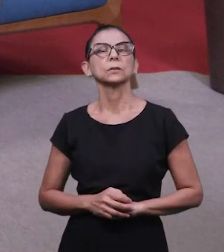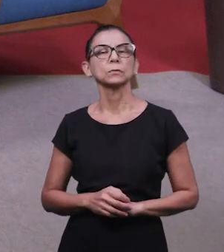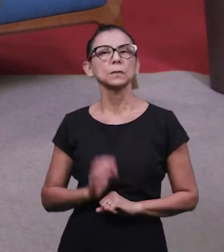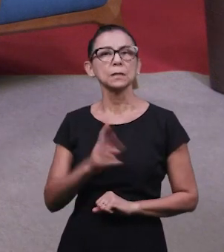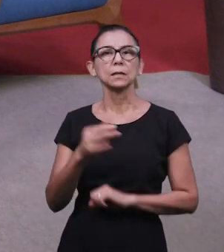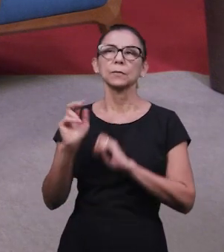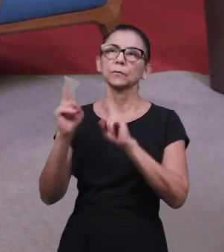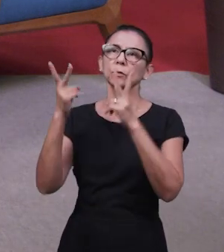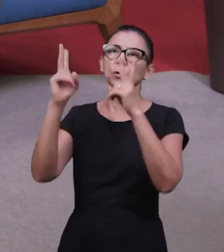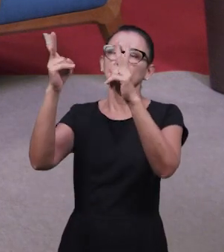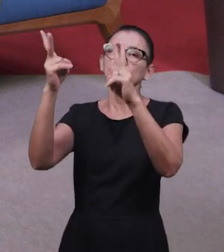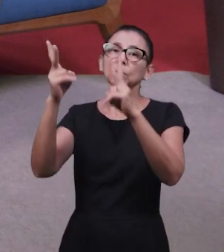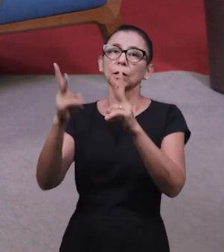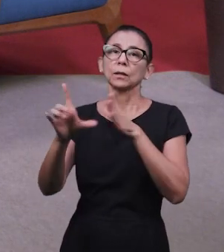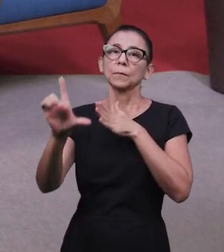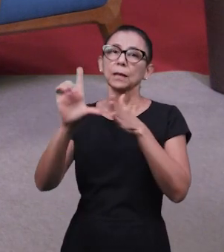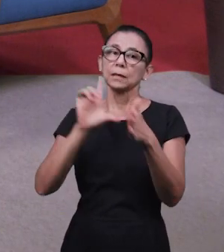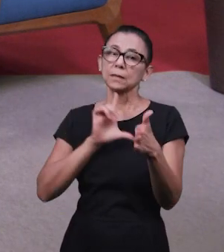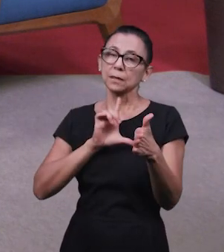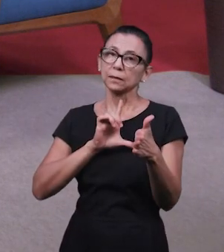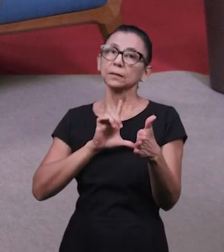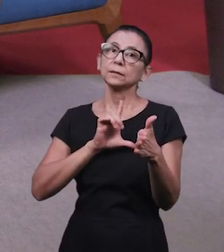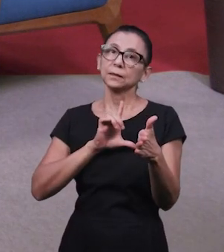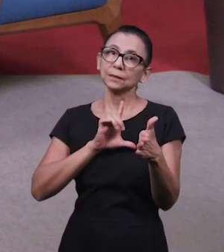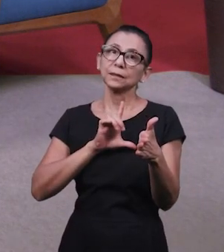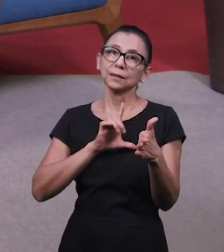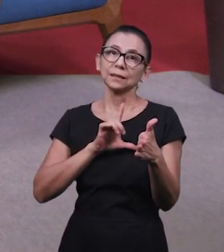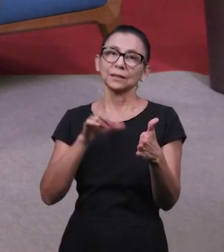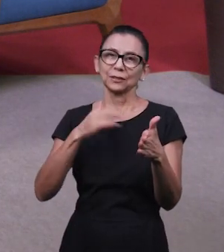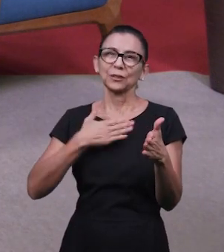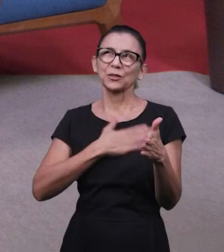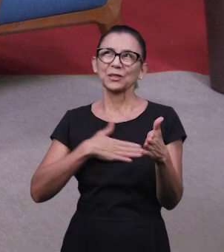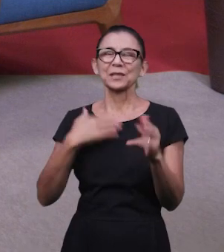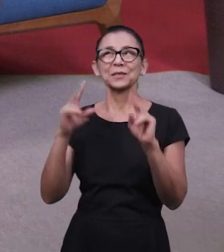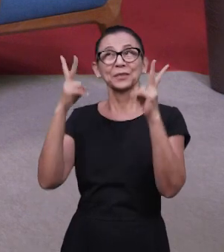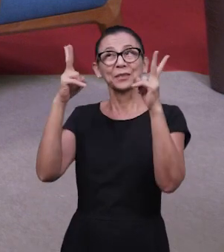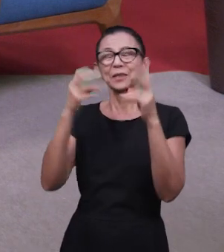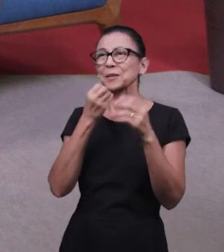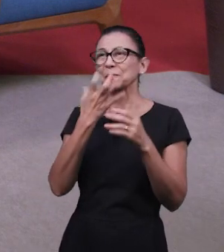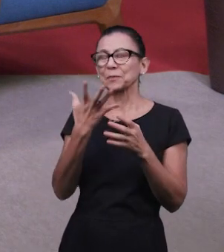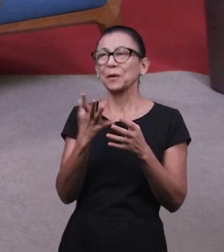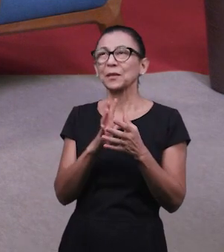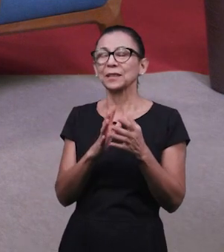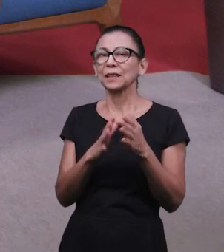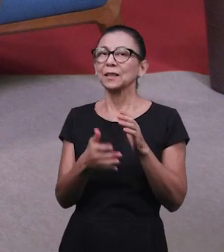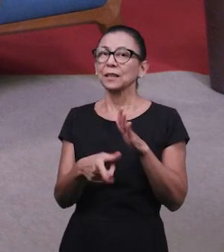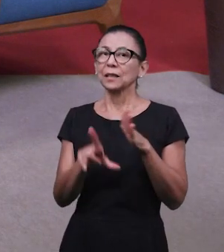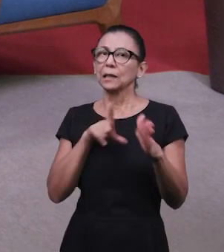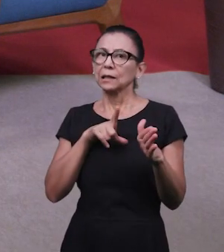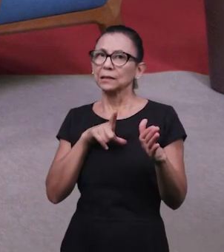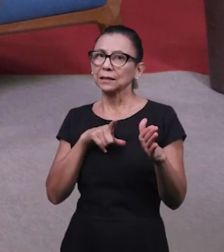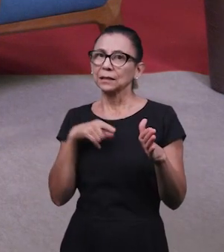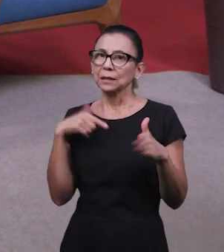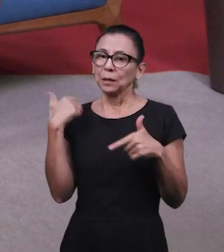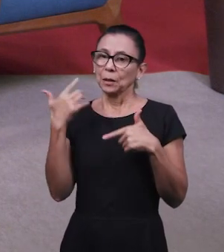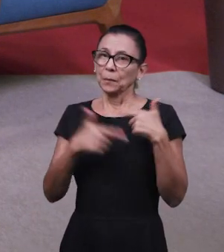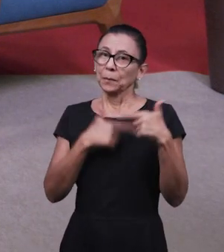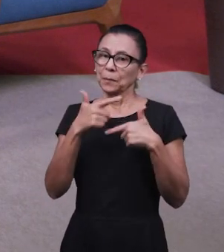homem de muitas batalhas. Aliás, desde a sua adolescência, né? Ele construiu uma vida